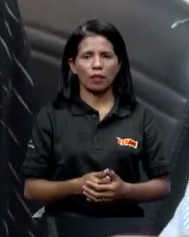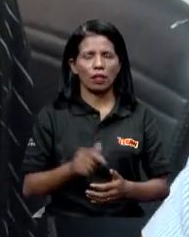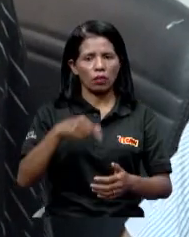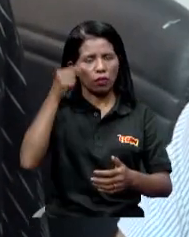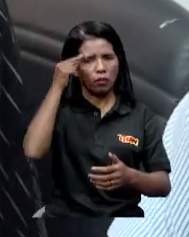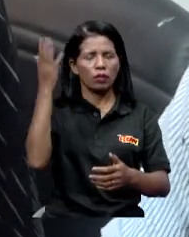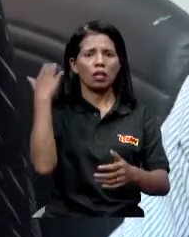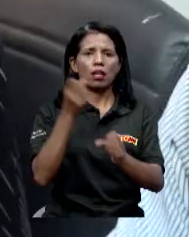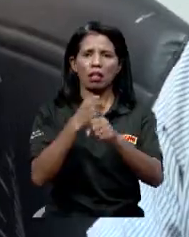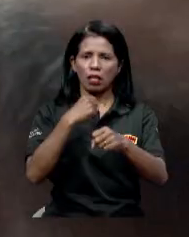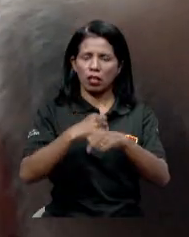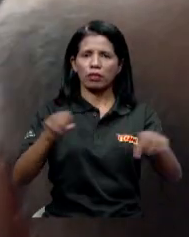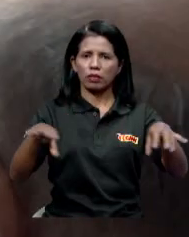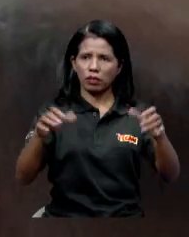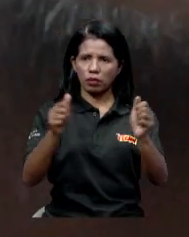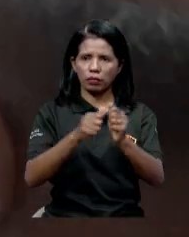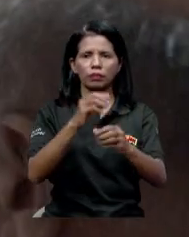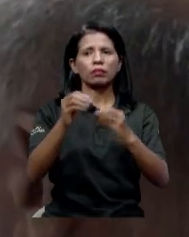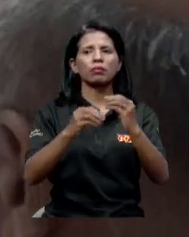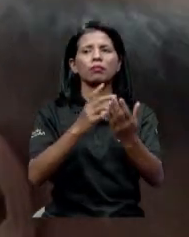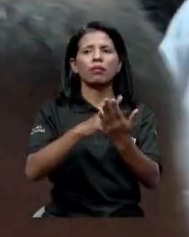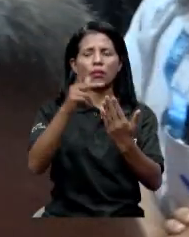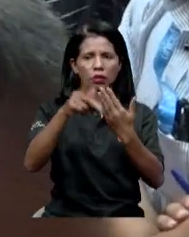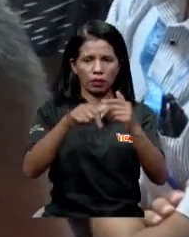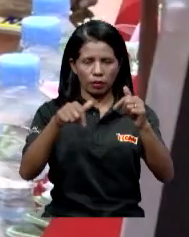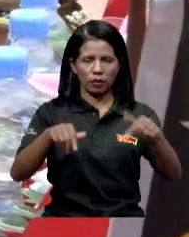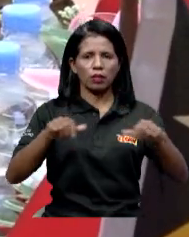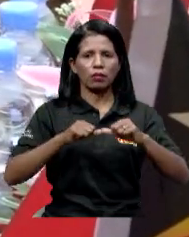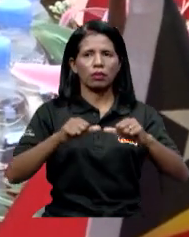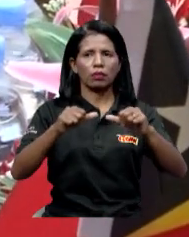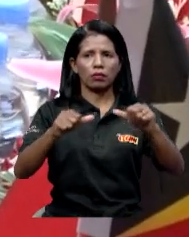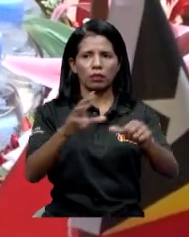anterior, halo onna cooperação com o programa referen, não se continua e a